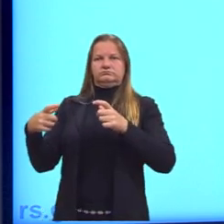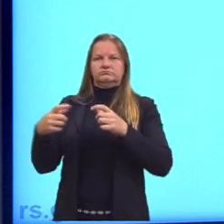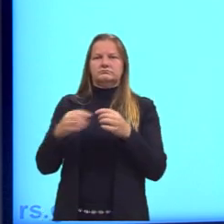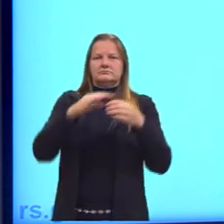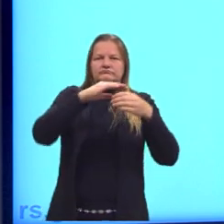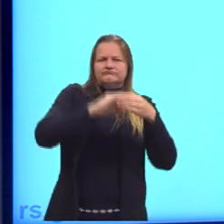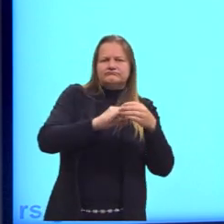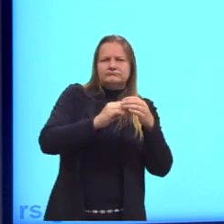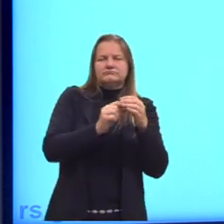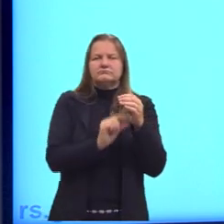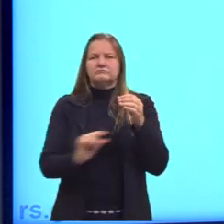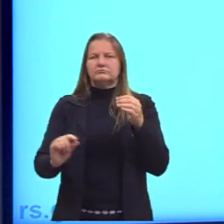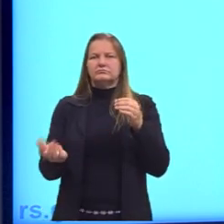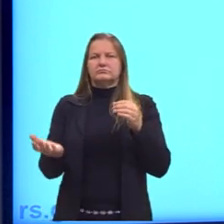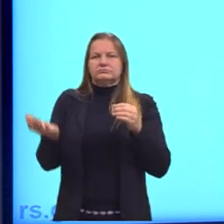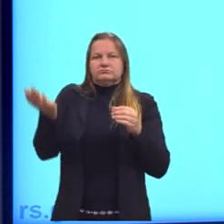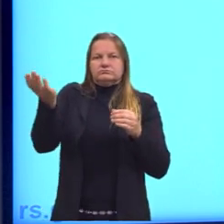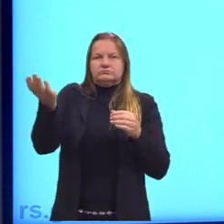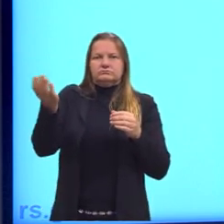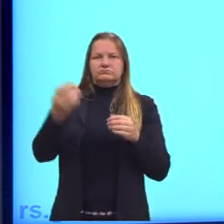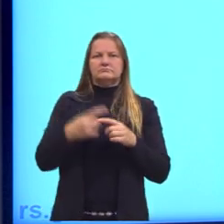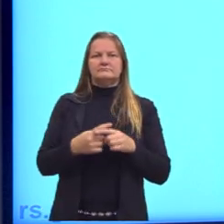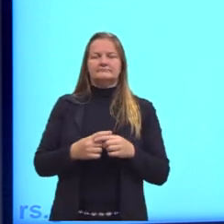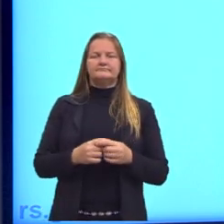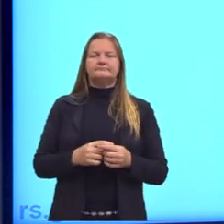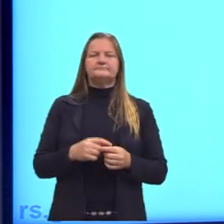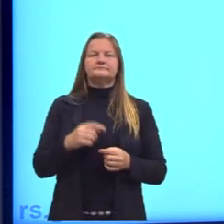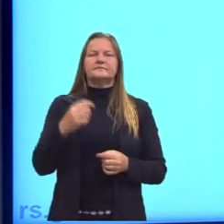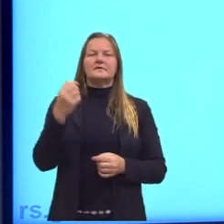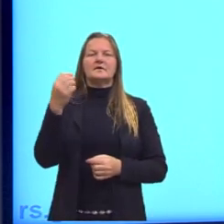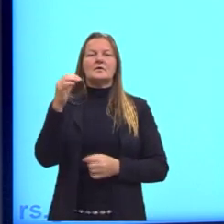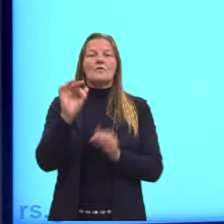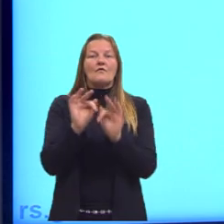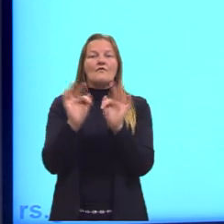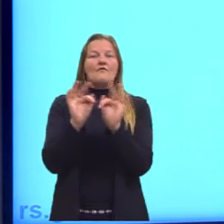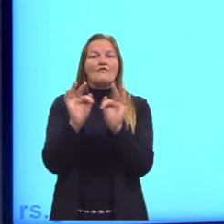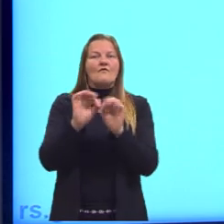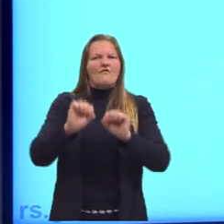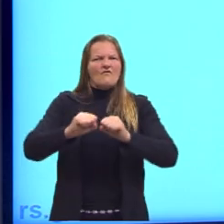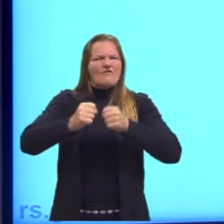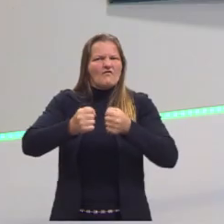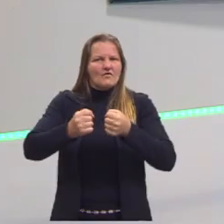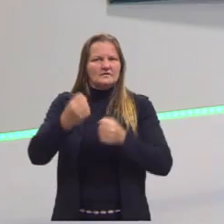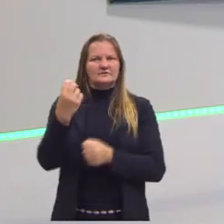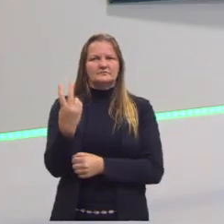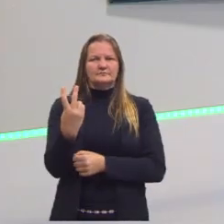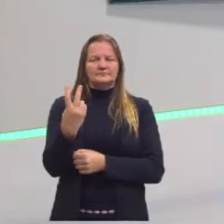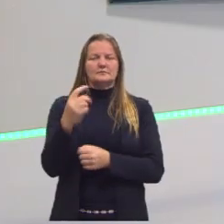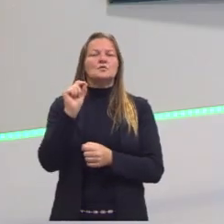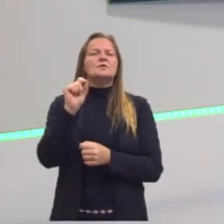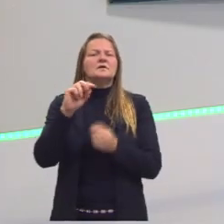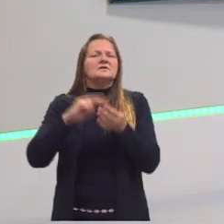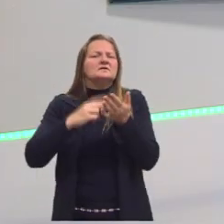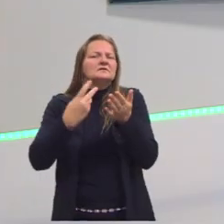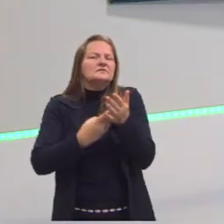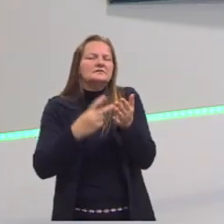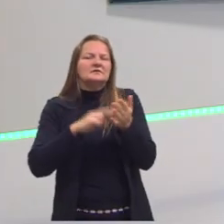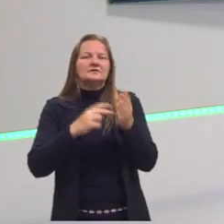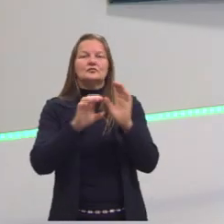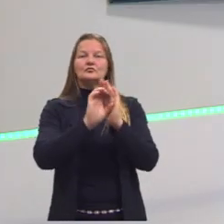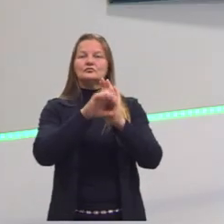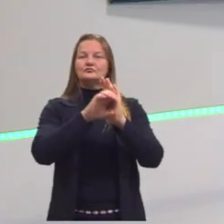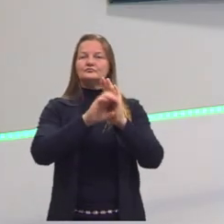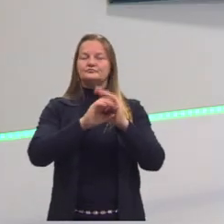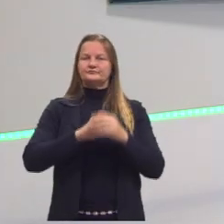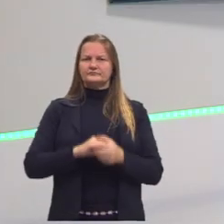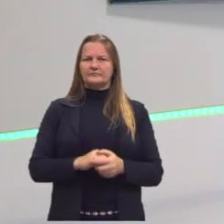facilitar e aqui a gente vai ter então uma força dois que é uma força diferente que que é isso quer dizer tá